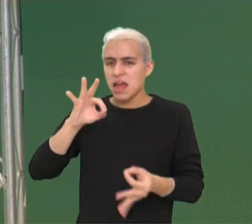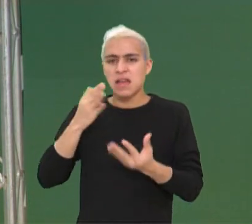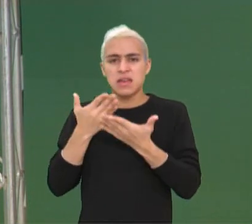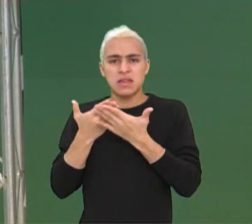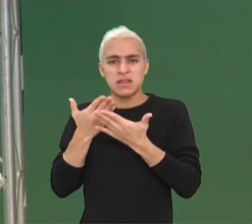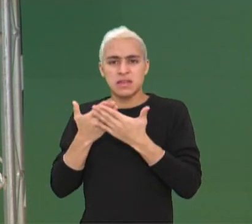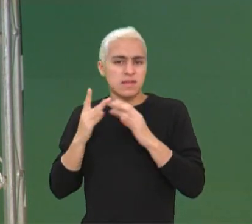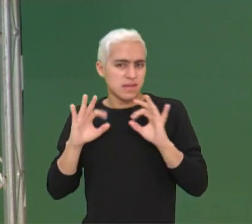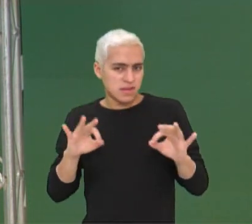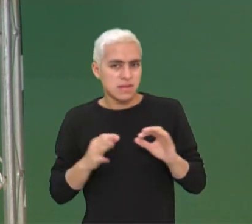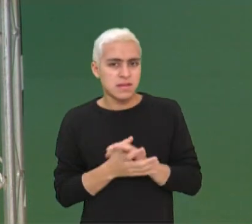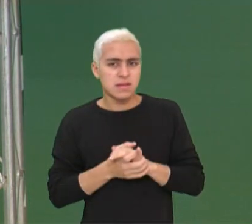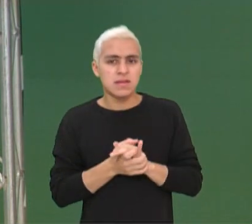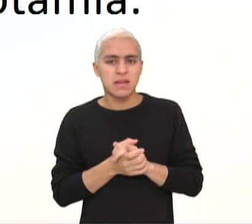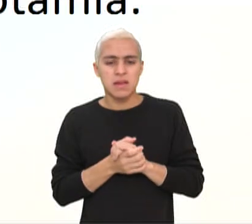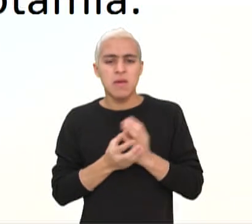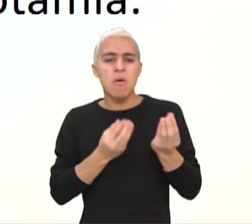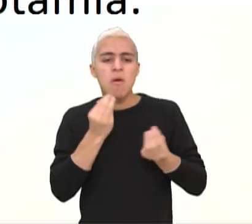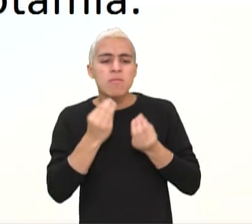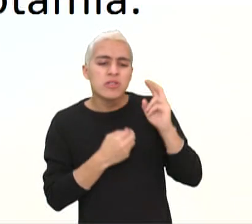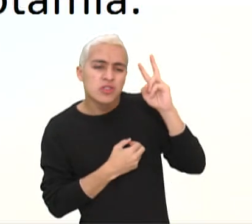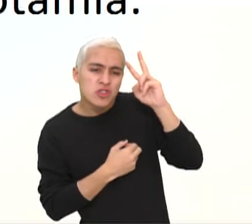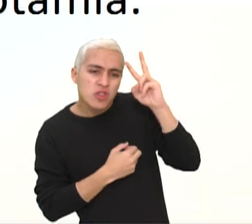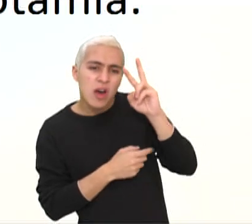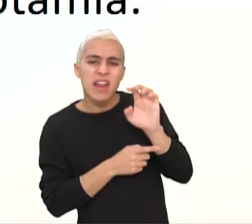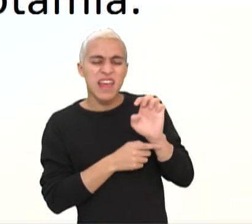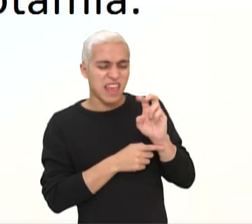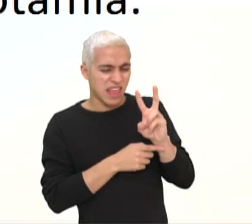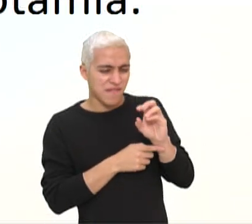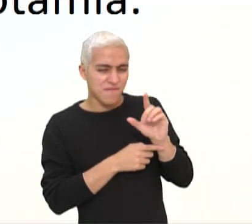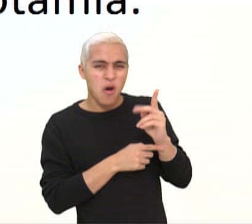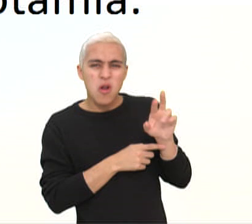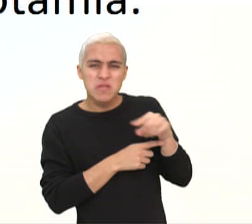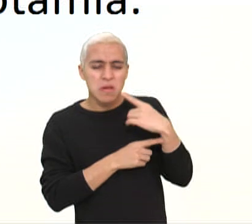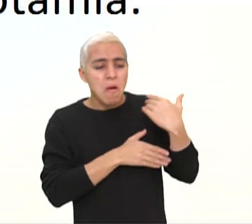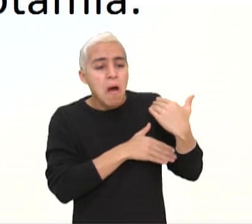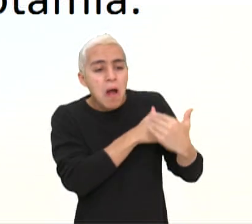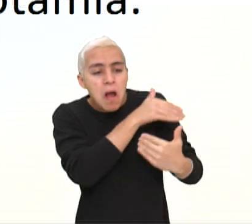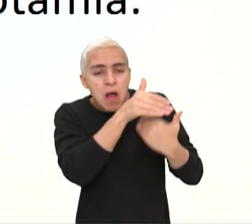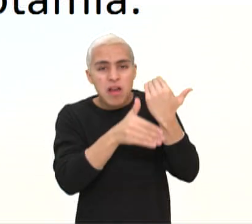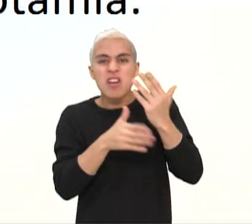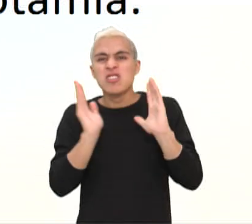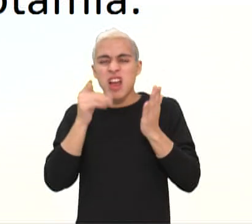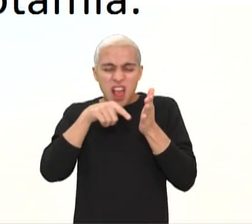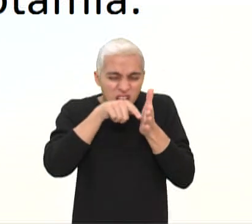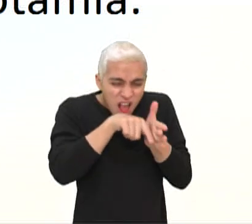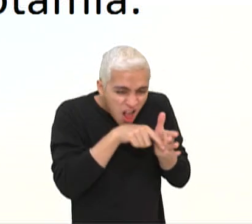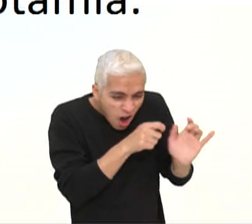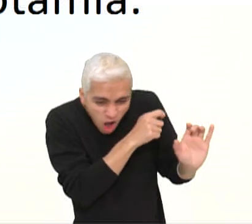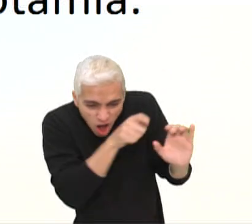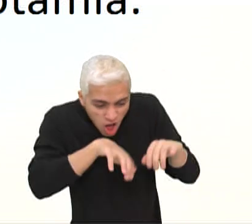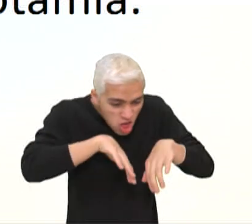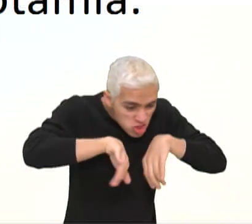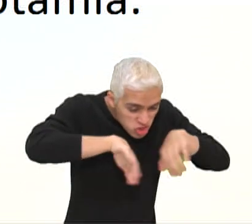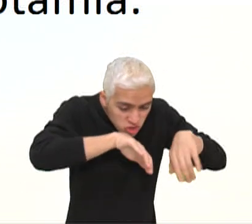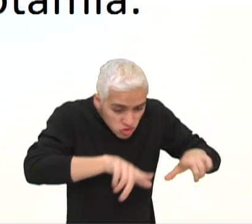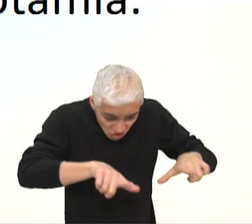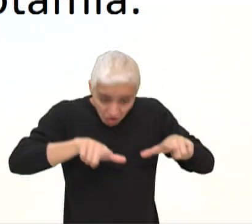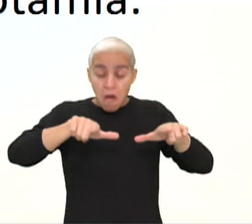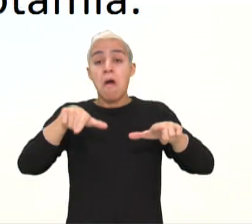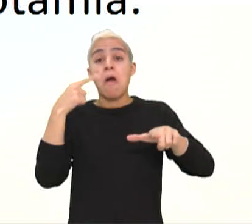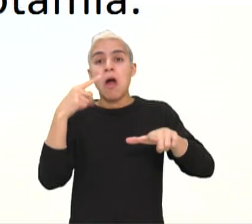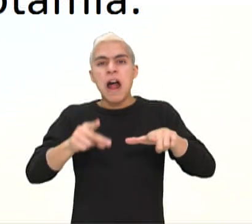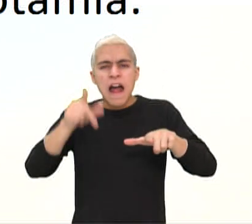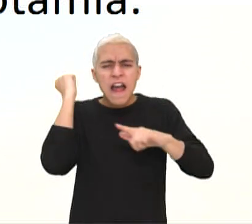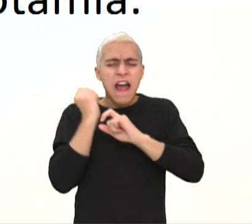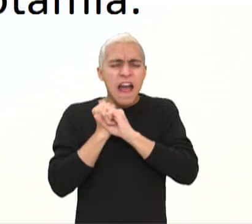estudar. Então, a história e a evolução. Escavações arqueológicas encontraram diversos jogos que datam centenas de